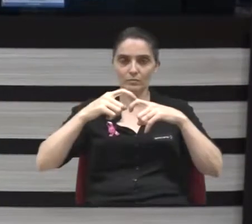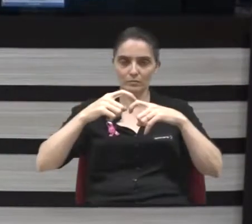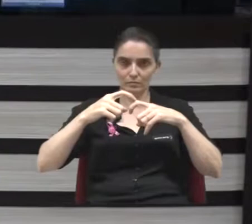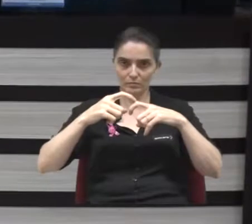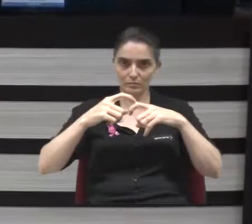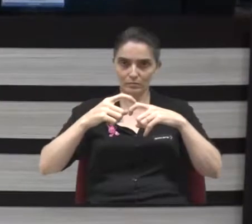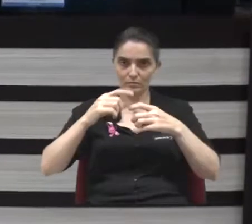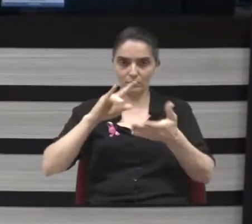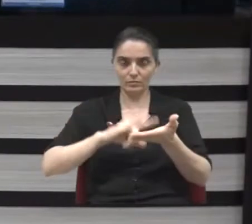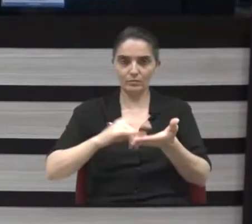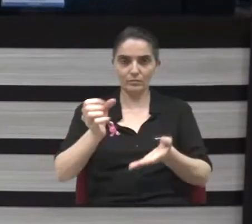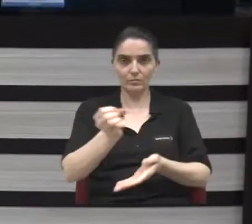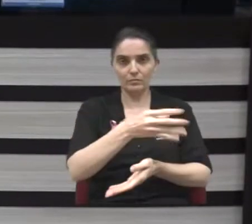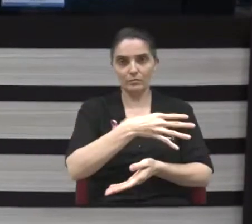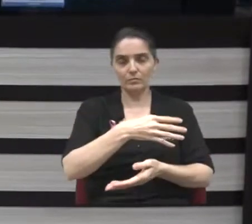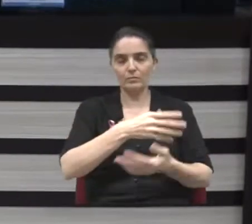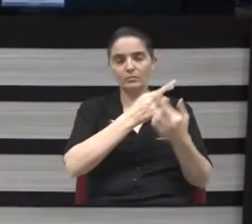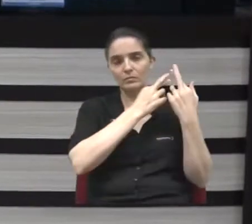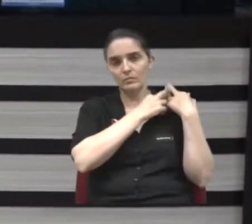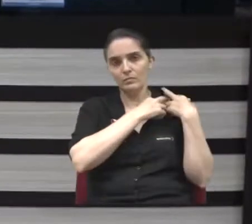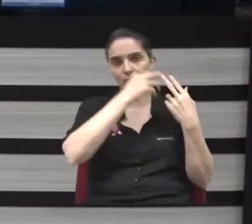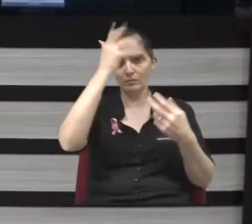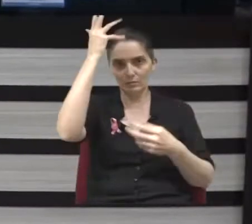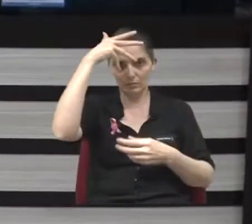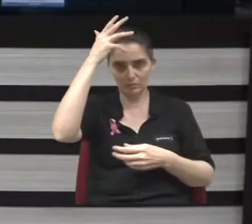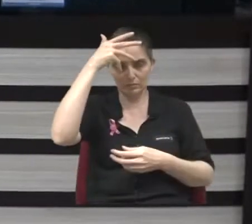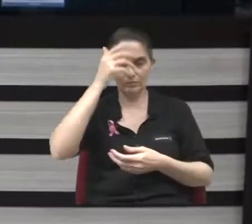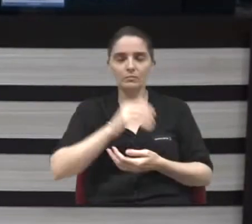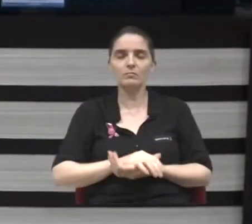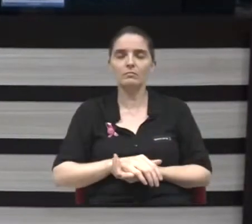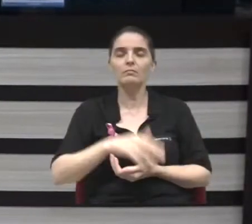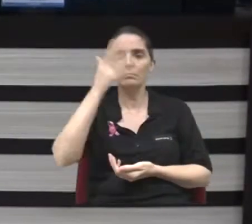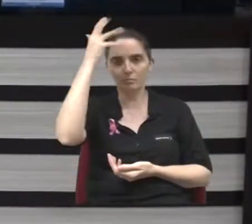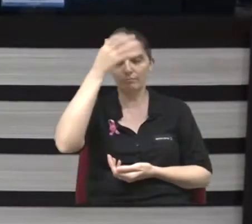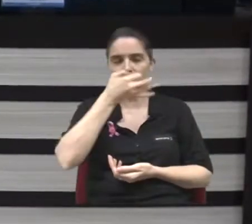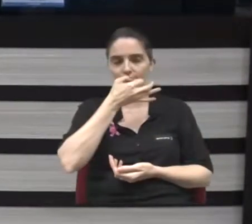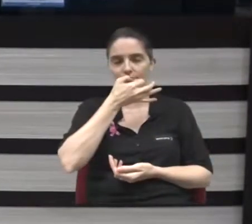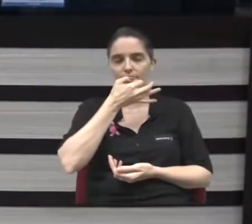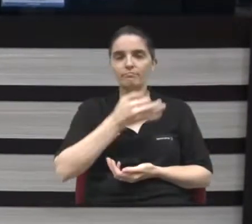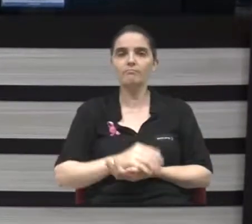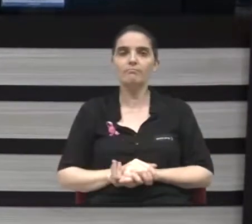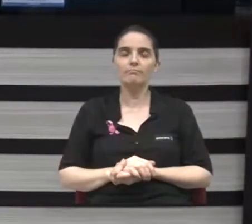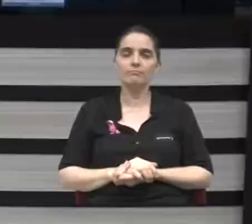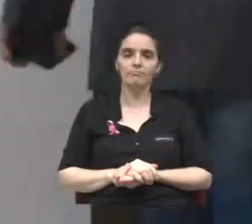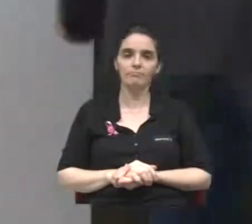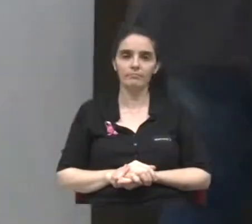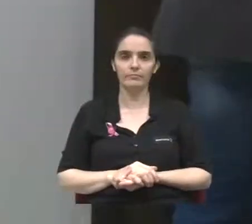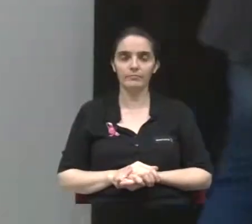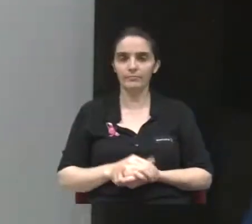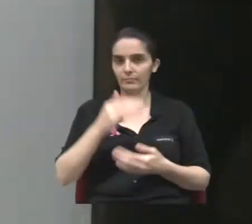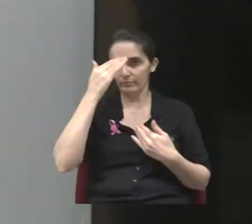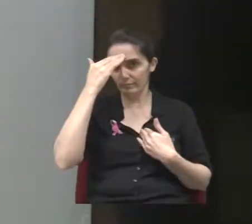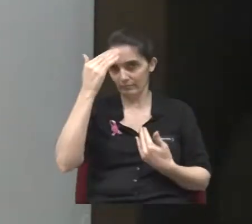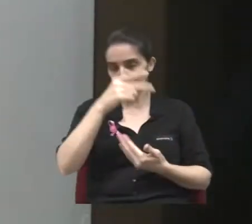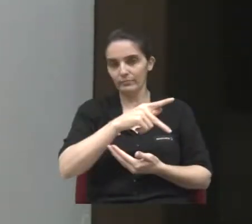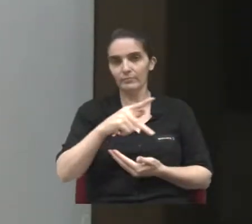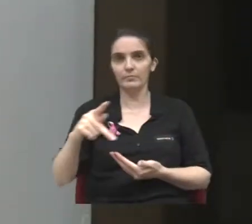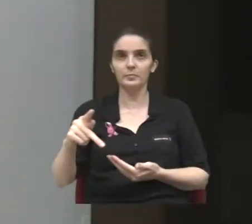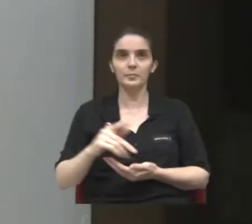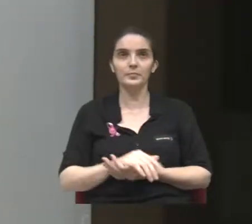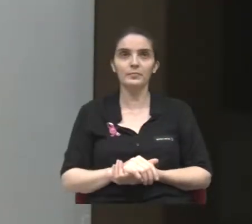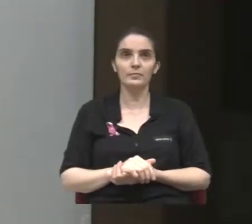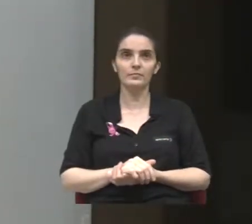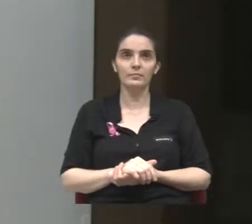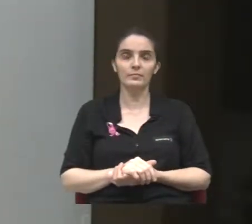Tanque. Desejo discutir, senhor presidente. Uma palavra, vereadora Érica Tanque. Obrigada, senhor presidente. Eu trago aqui